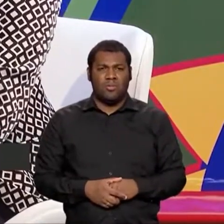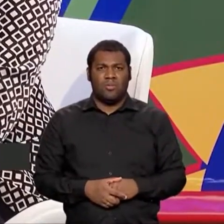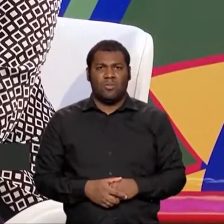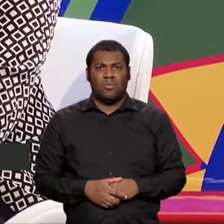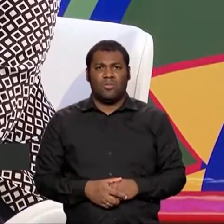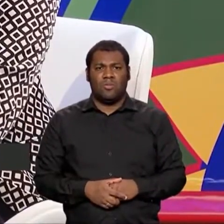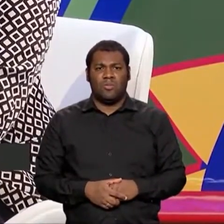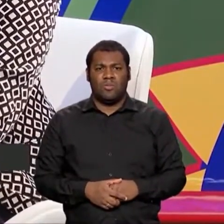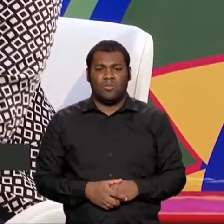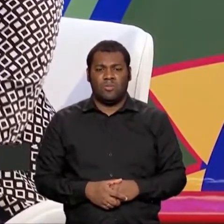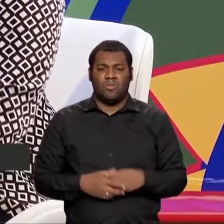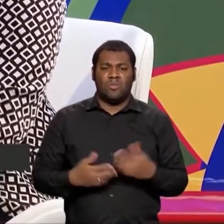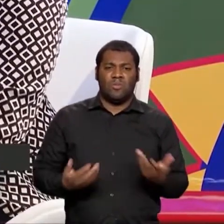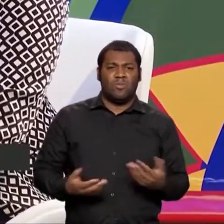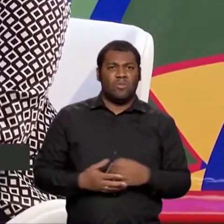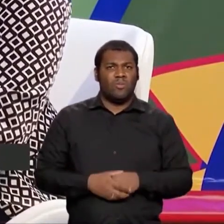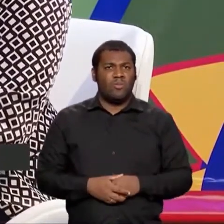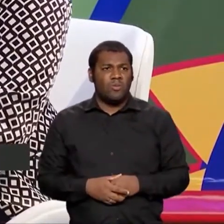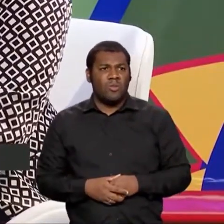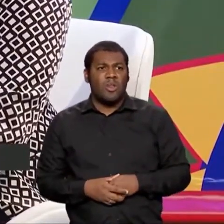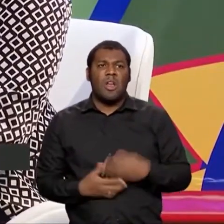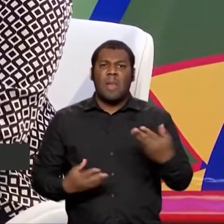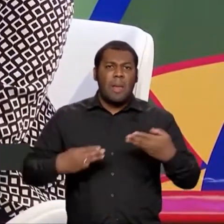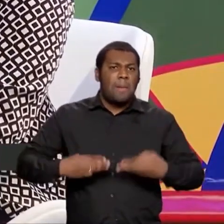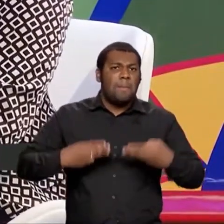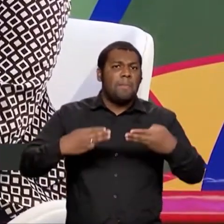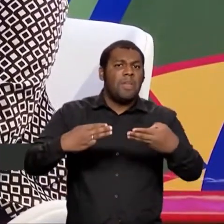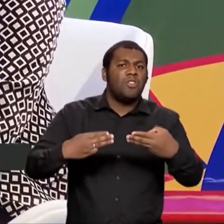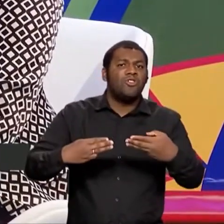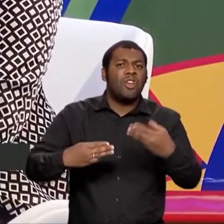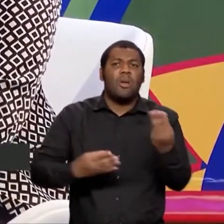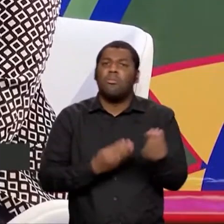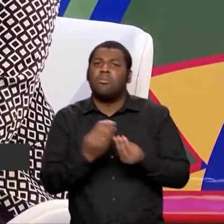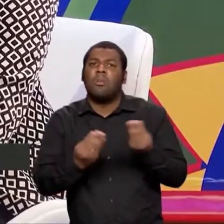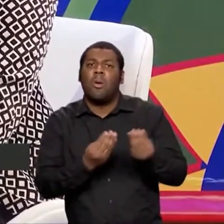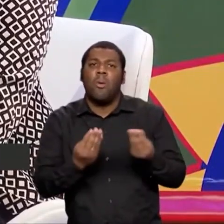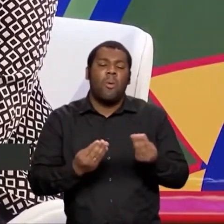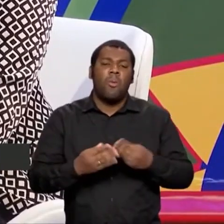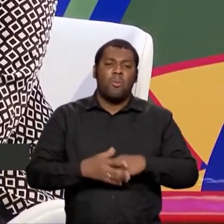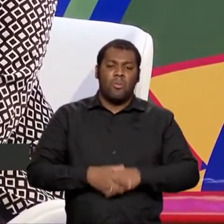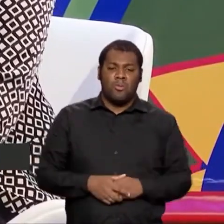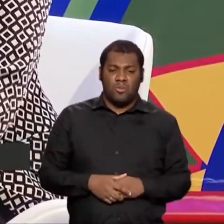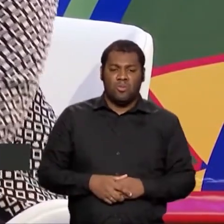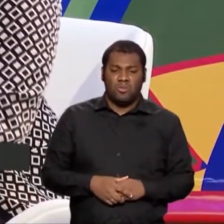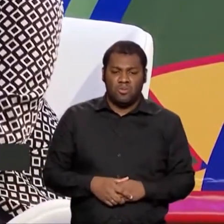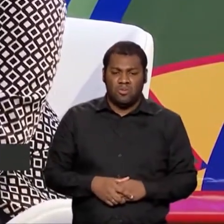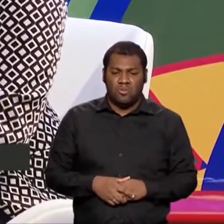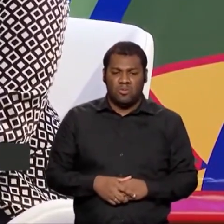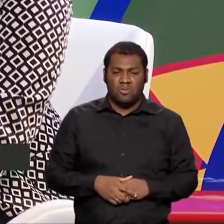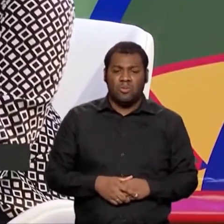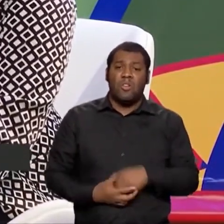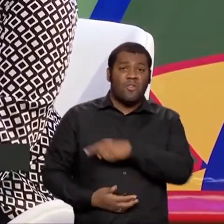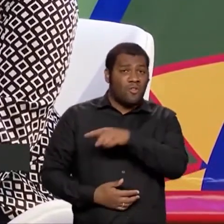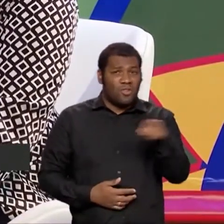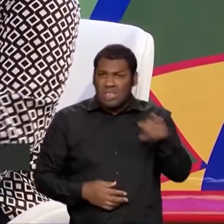de como encontramos todos os ministérios. Então, existe esse diagnóstico, as pessoas podem